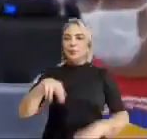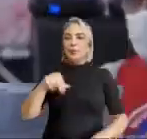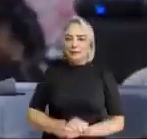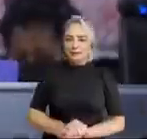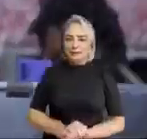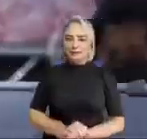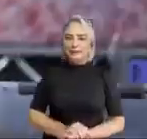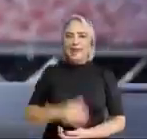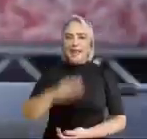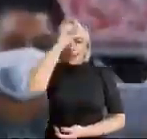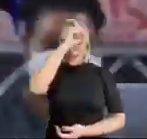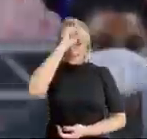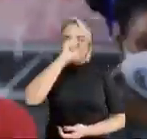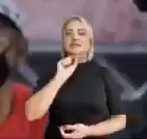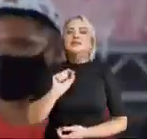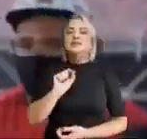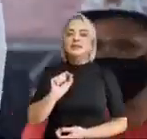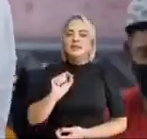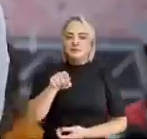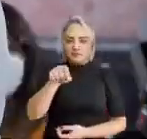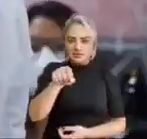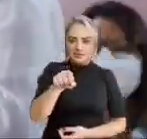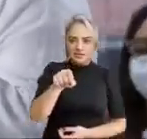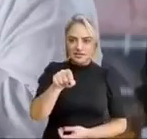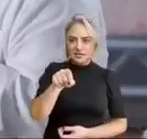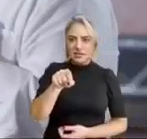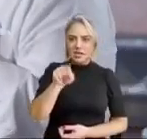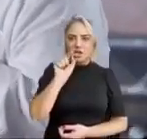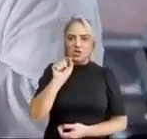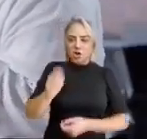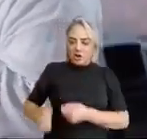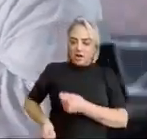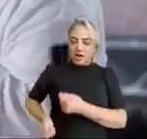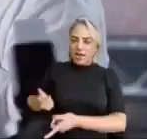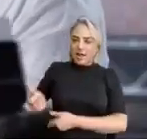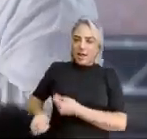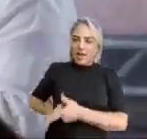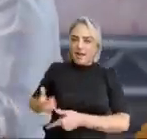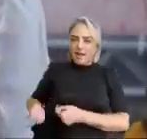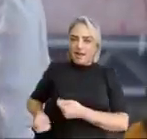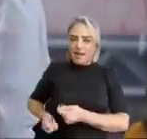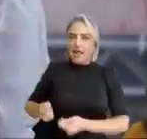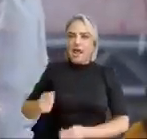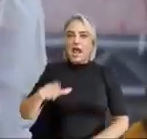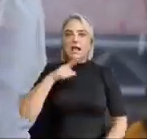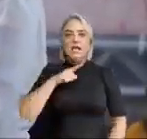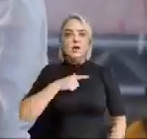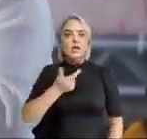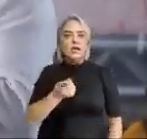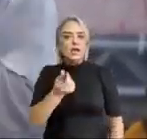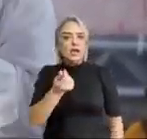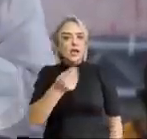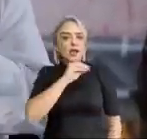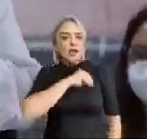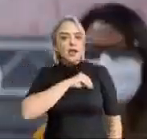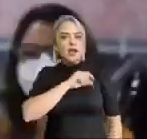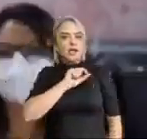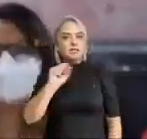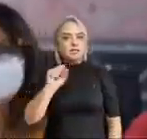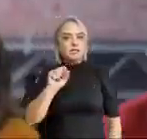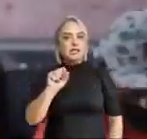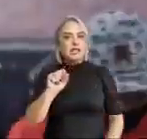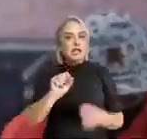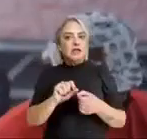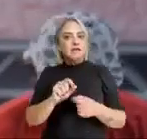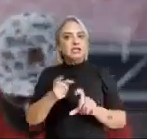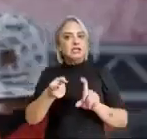que é o seguinte: você só gasta aquilo que você ganha. Se você quiser fazer dívida, você